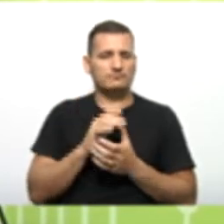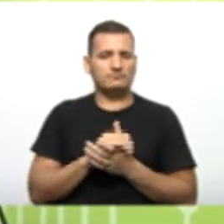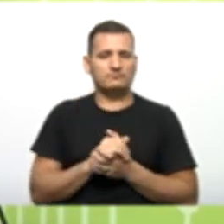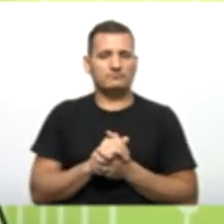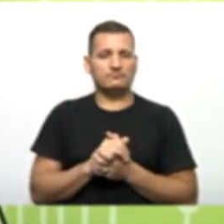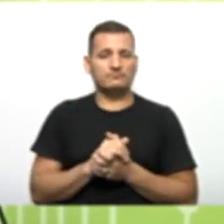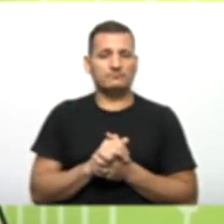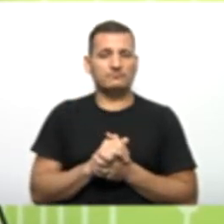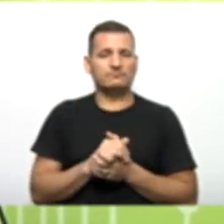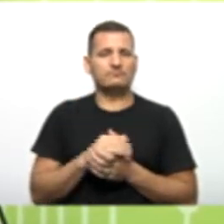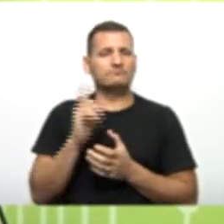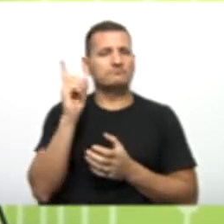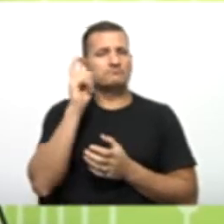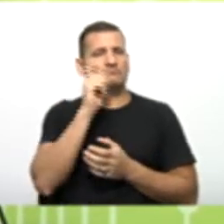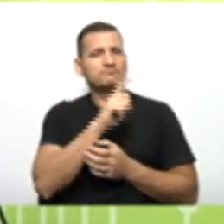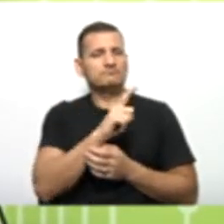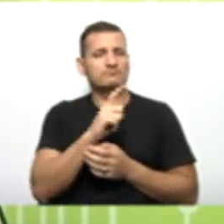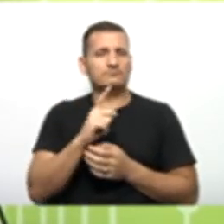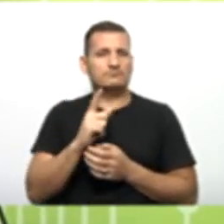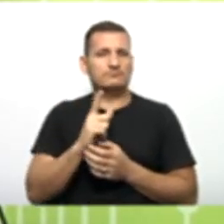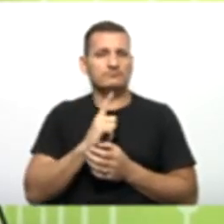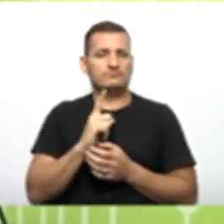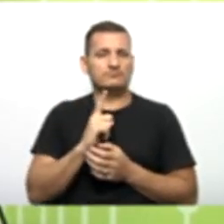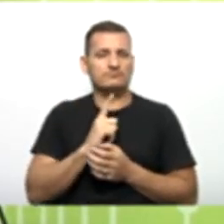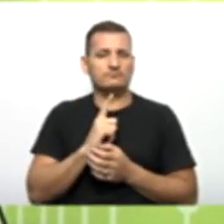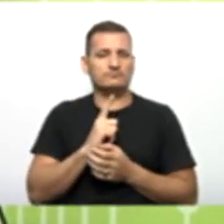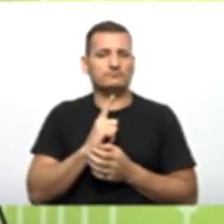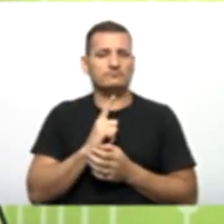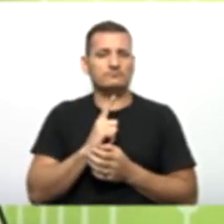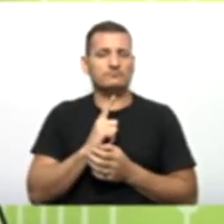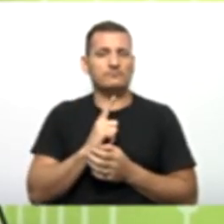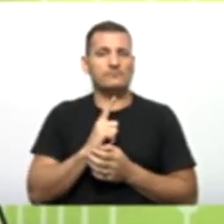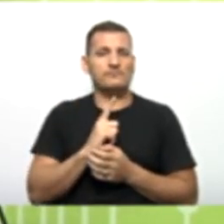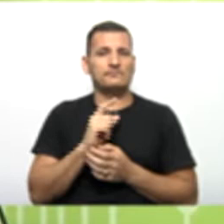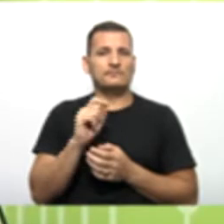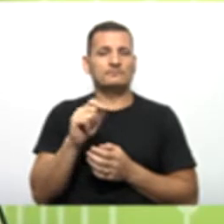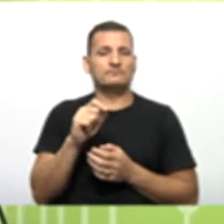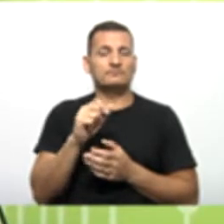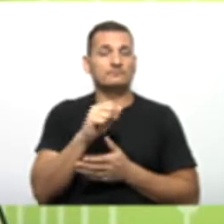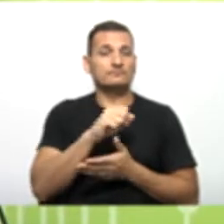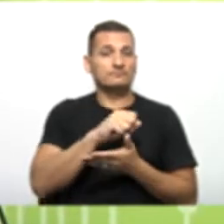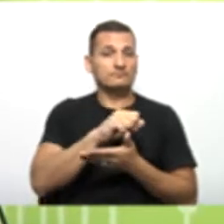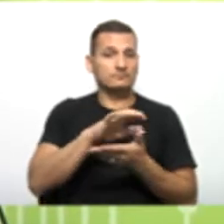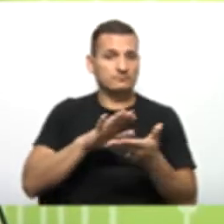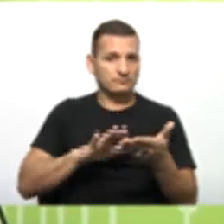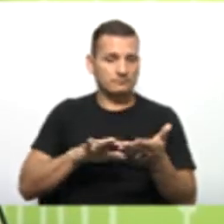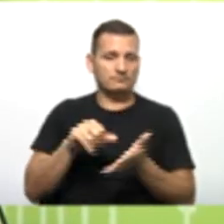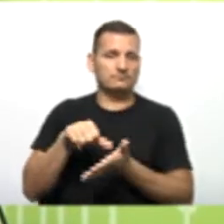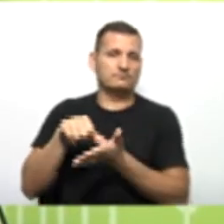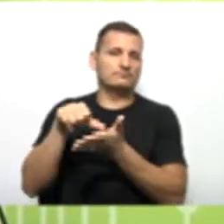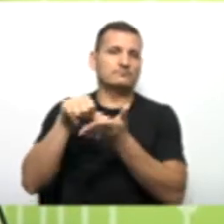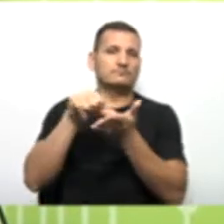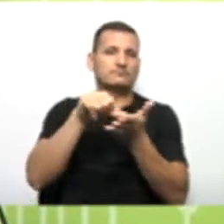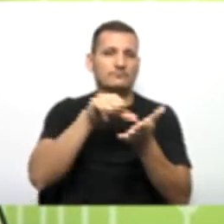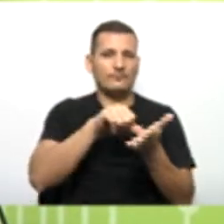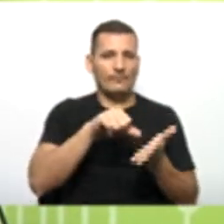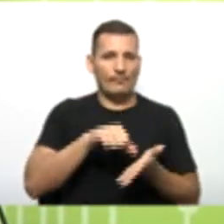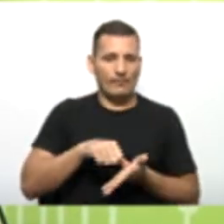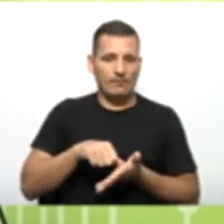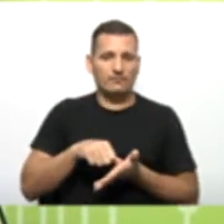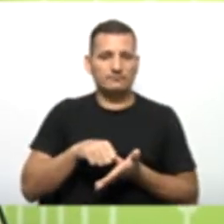tendo dificuldade para a execução das atividades nos pólos então eu